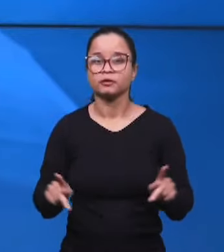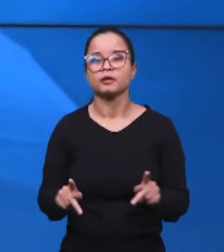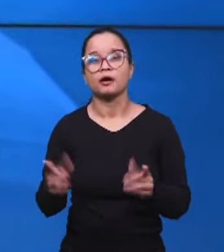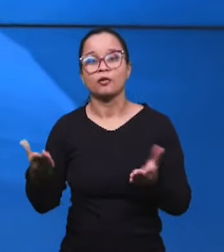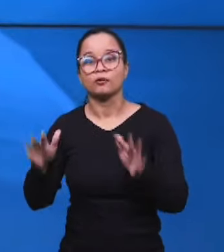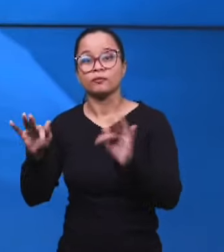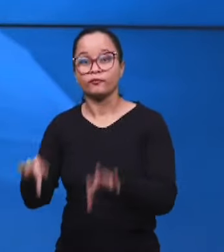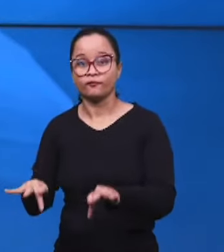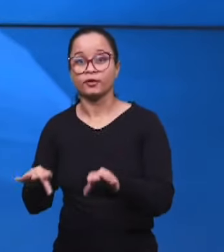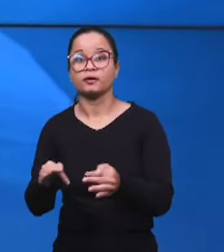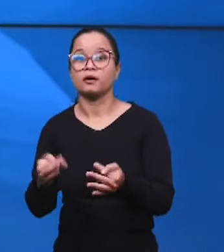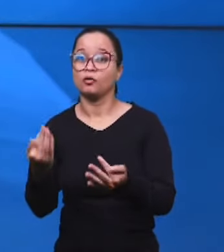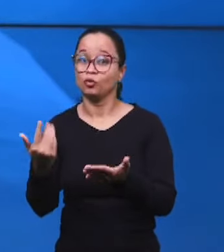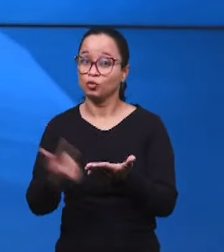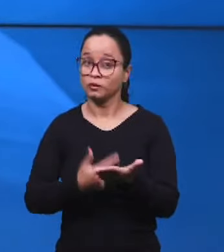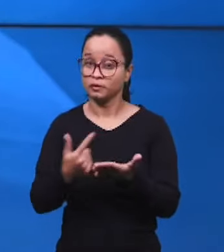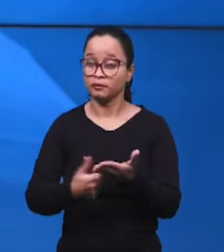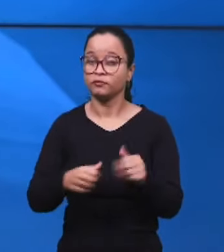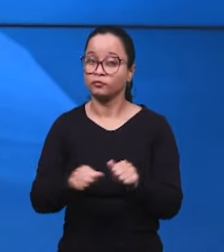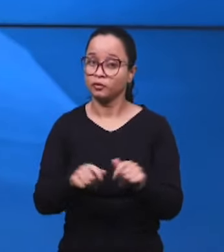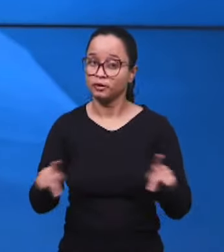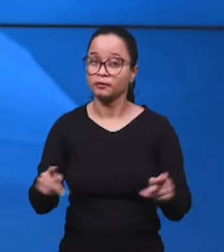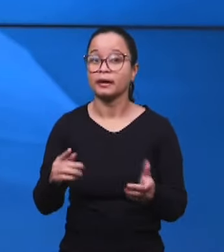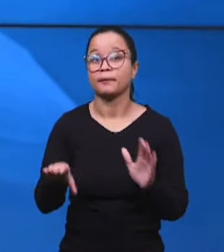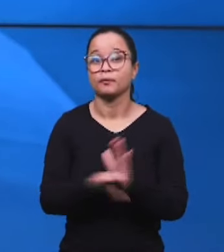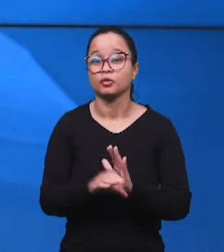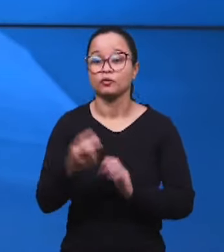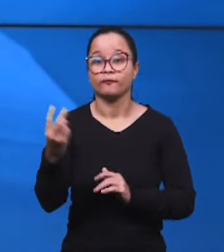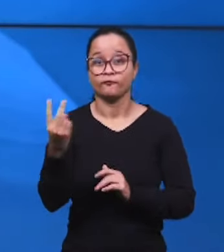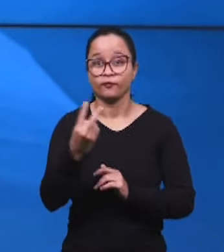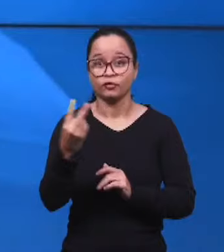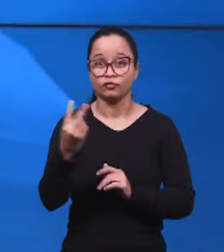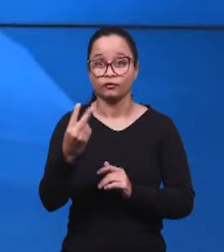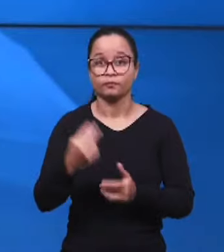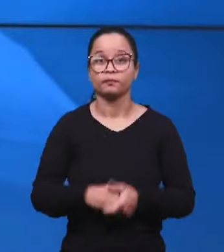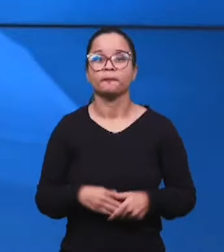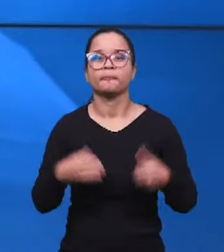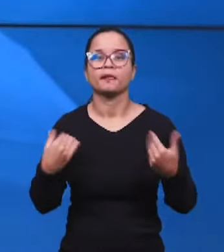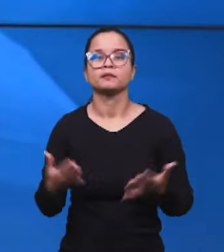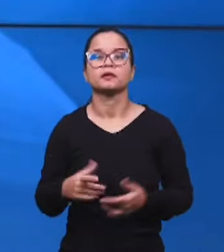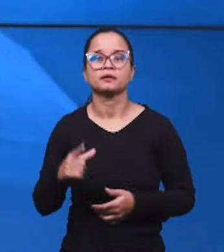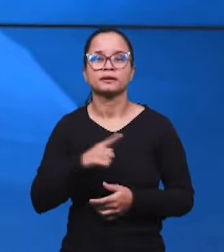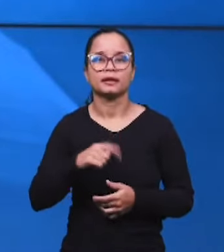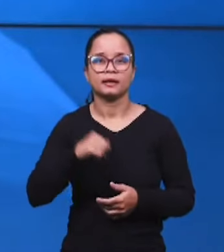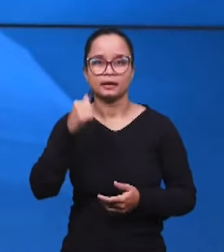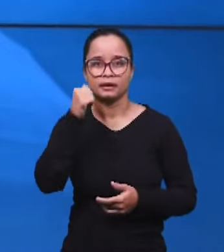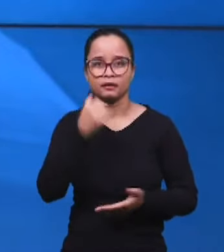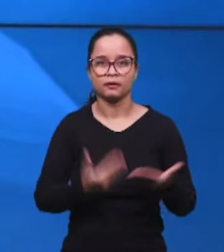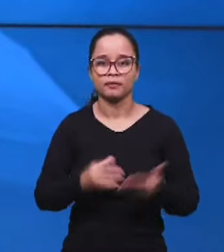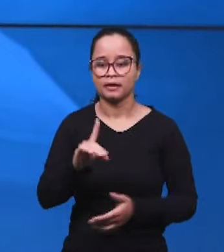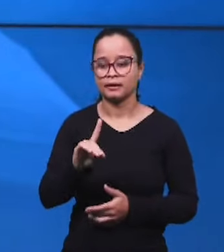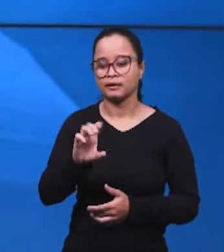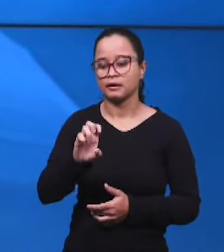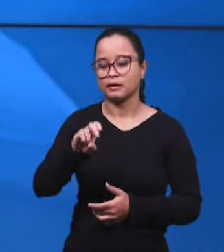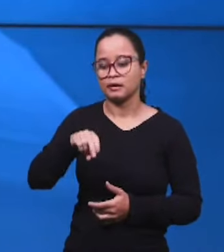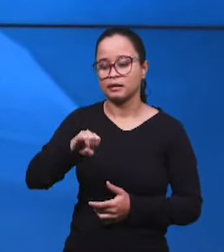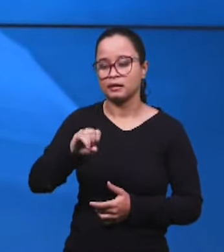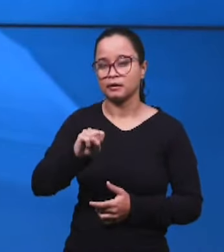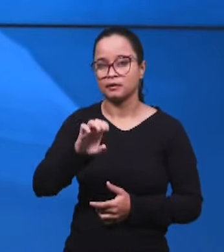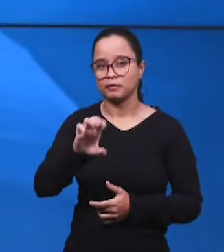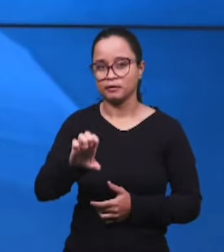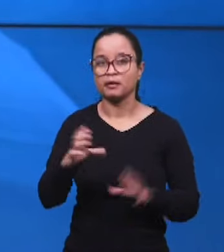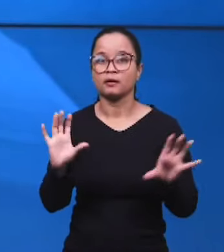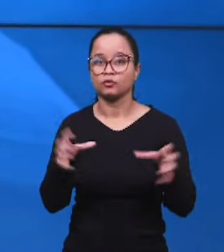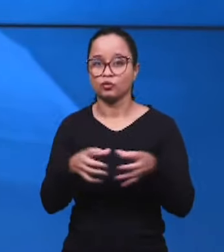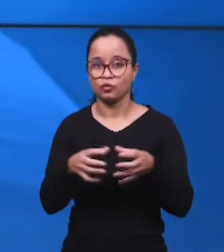capítulo 22. E lá no capítulo 22, quem vai nos dar essa resposta vai ser a irmã Denise Santos. Ela é do grupo de senhoras